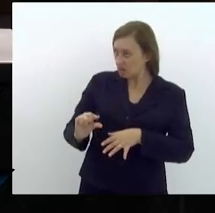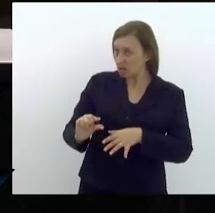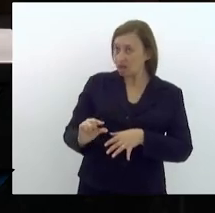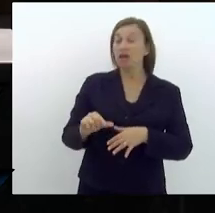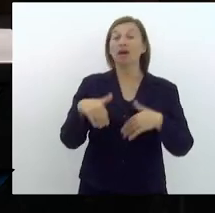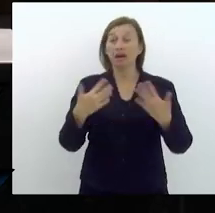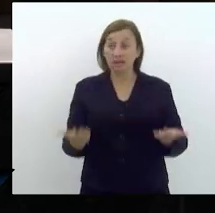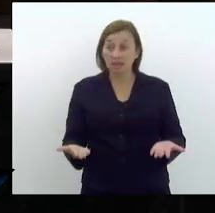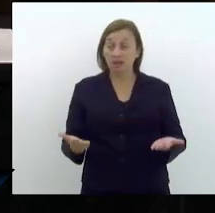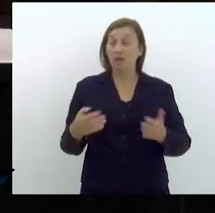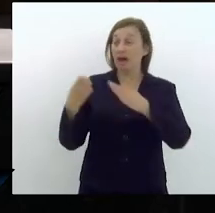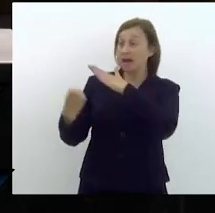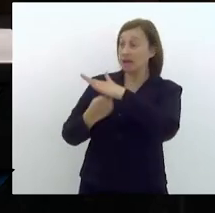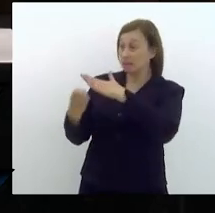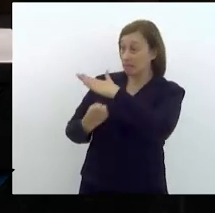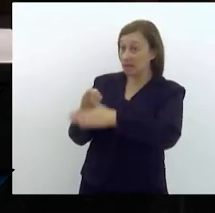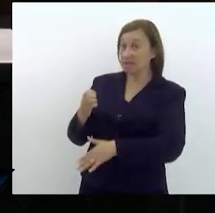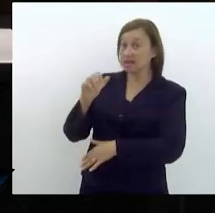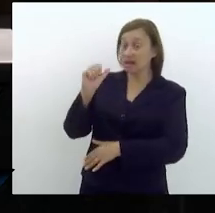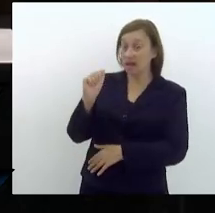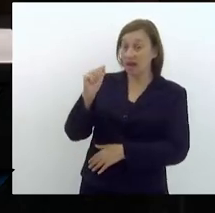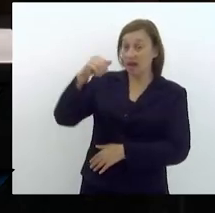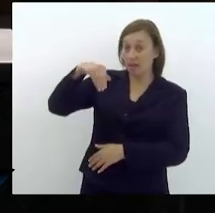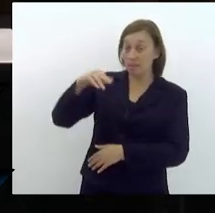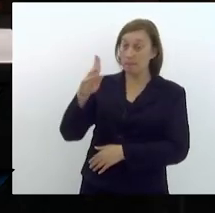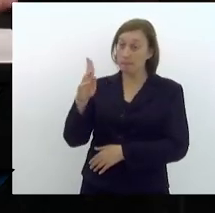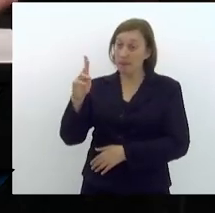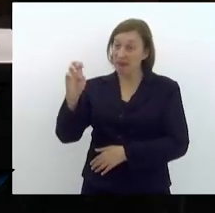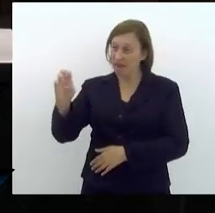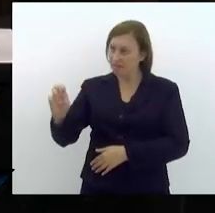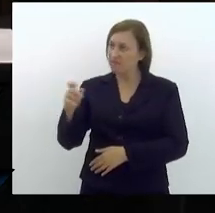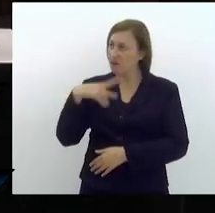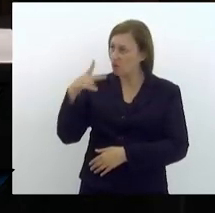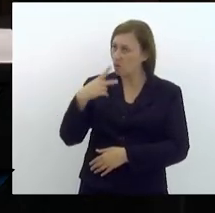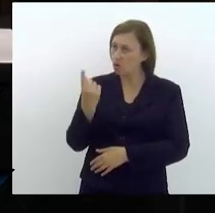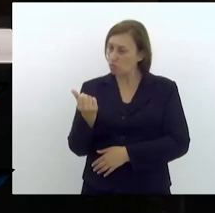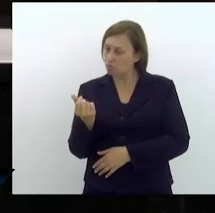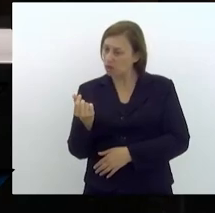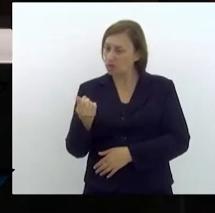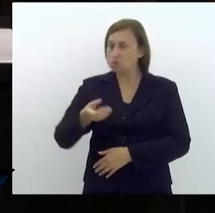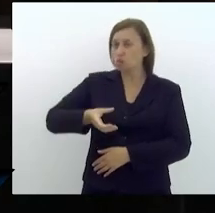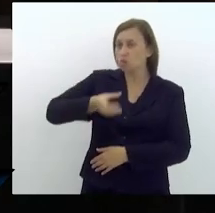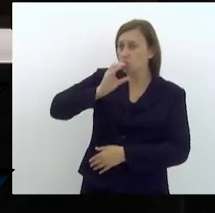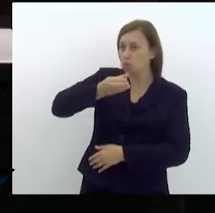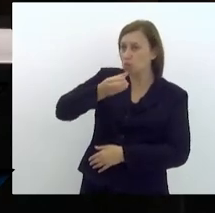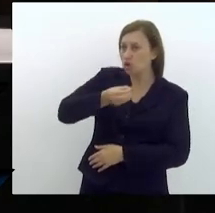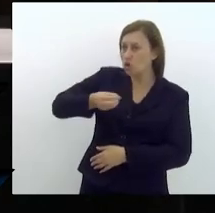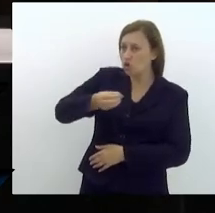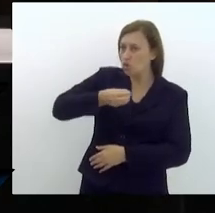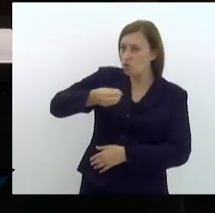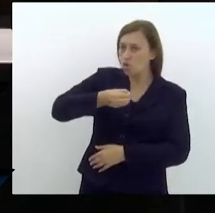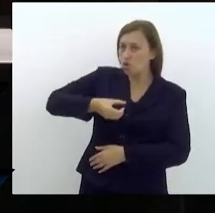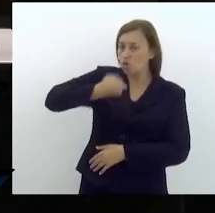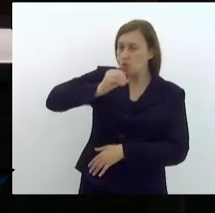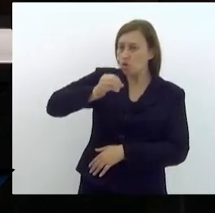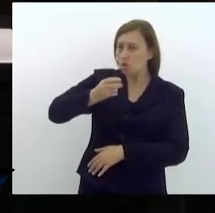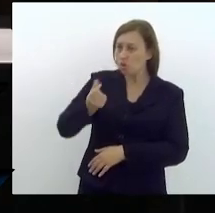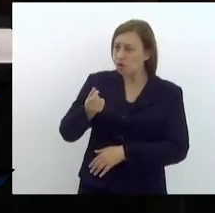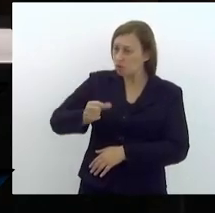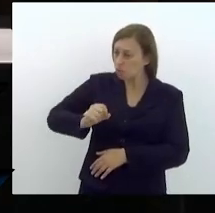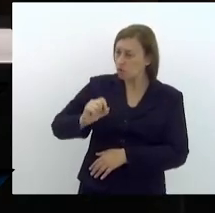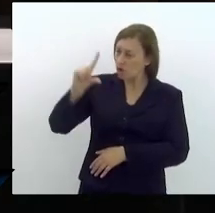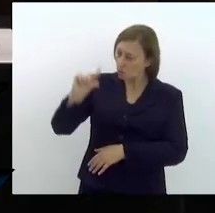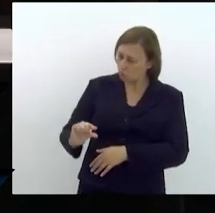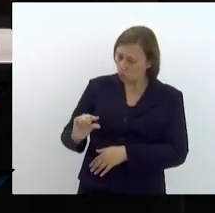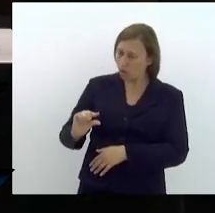das cervejas vão aumentar pô mas o pessoal não ia comer a picanhazinha cervejinha então quer dizer história